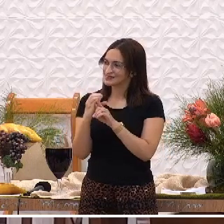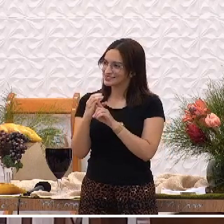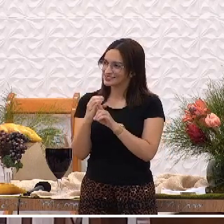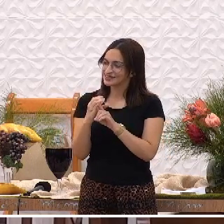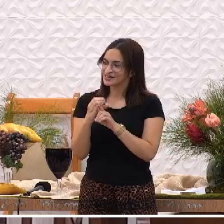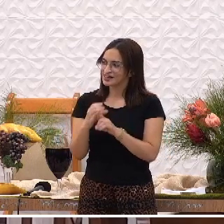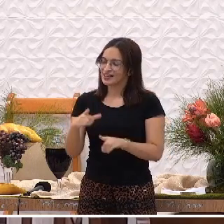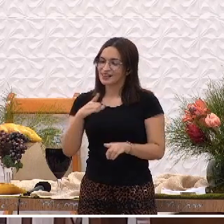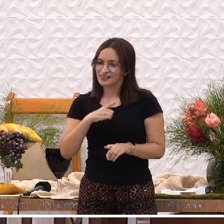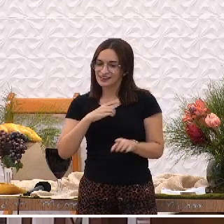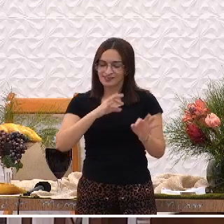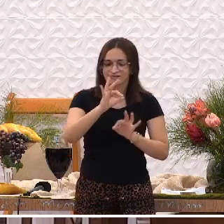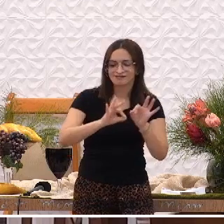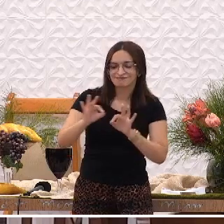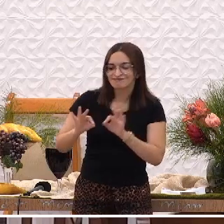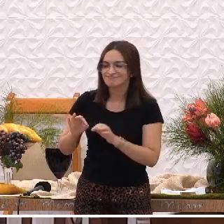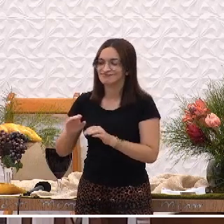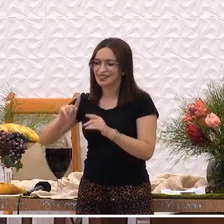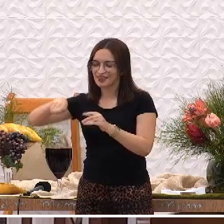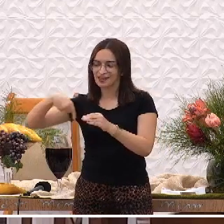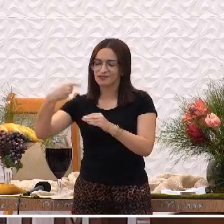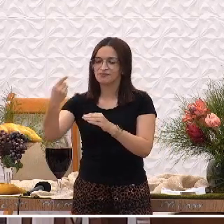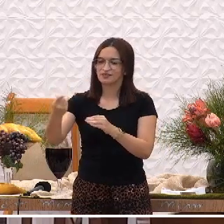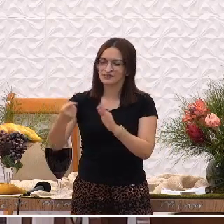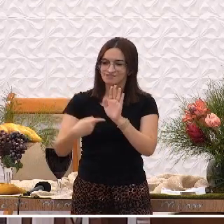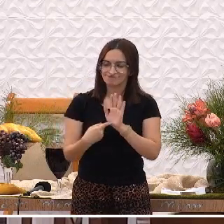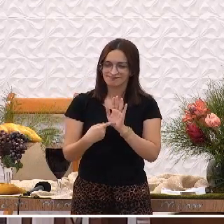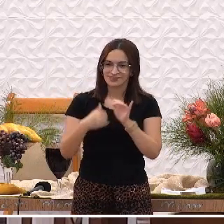tem programação e estaremos divulgando mais à frente.